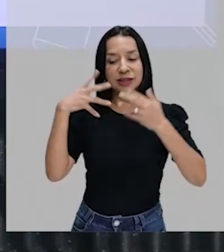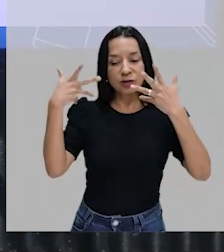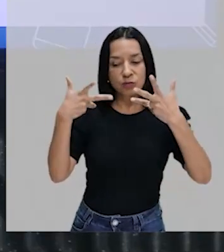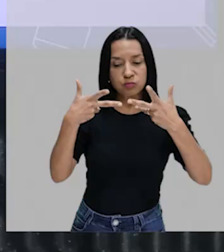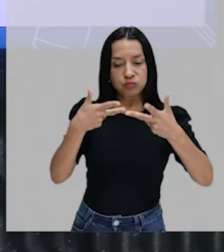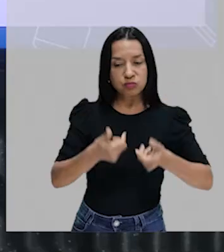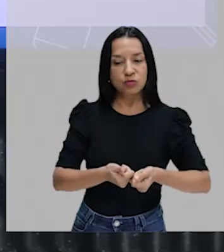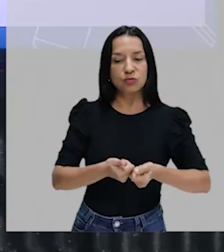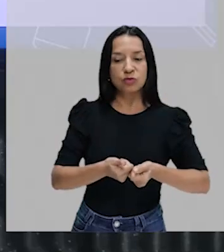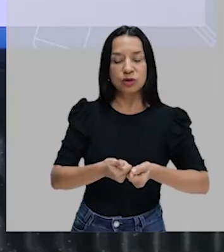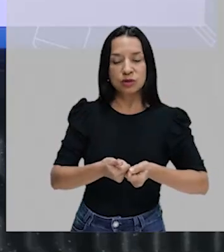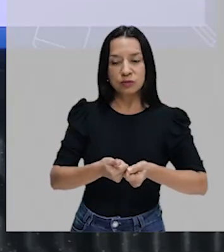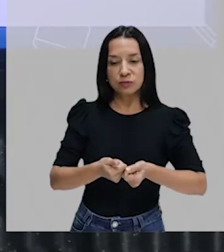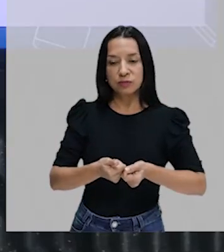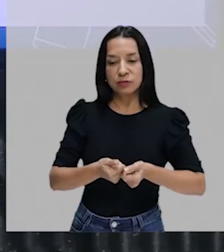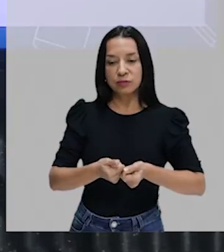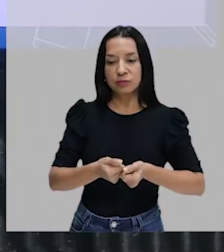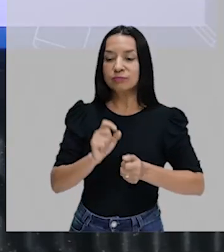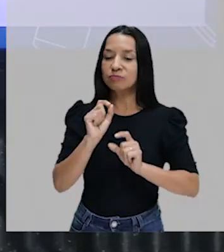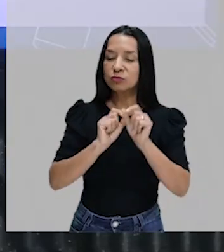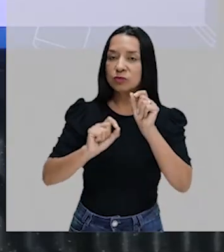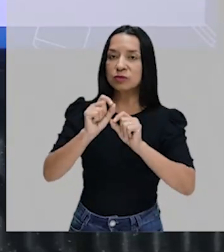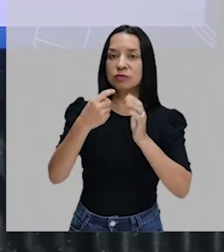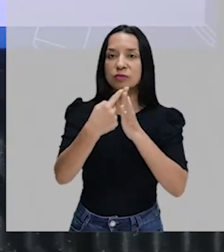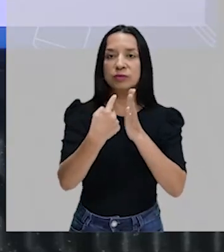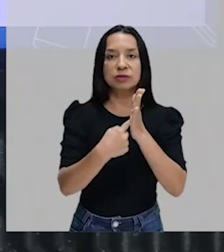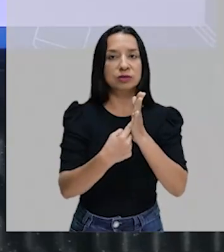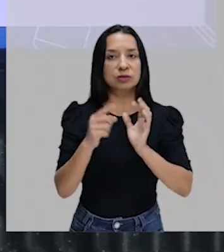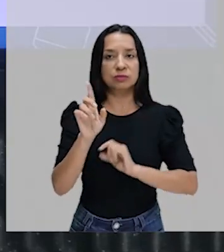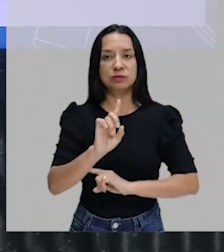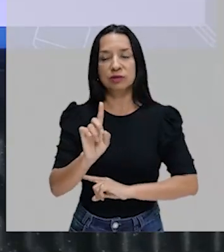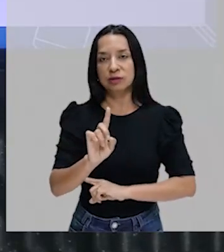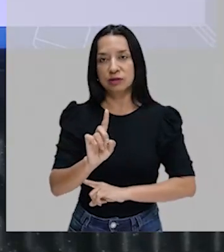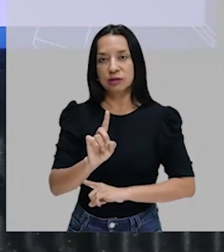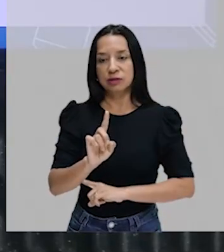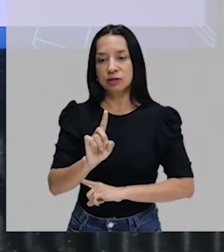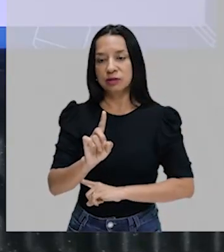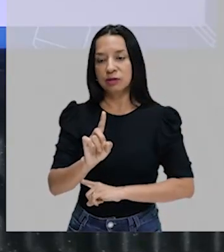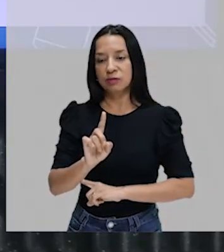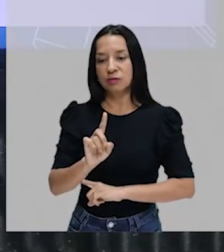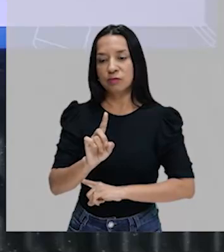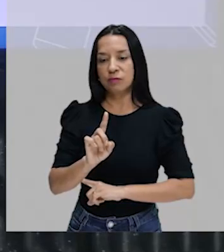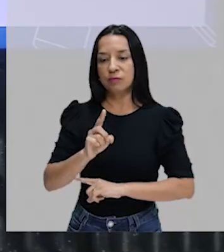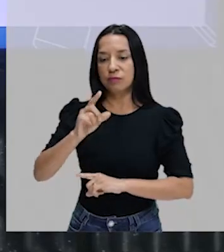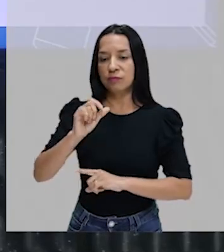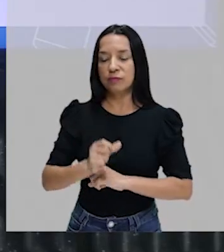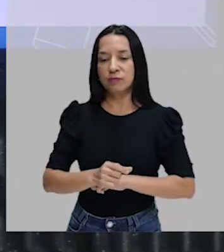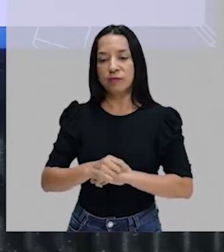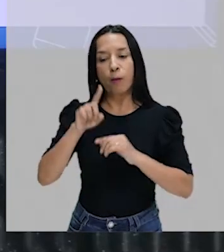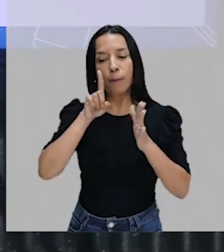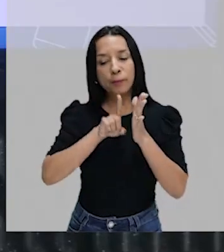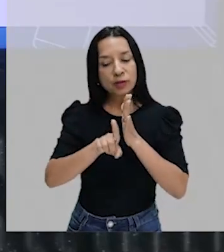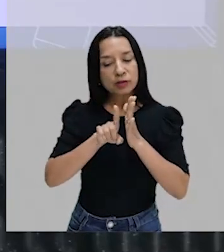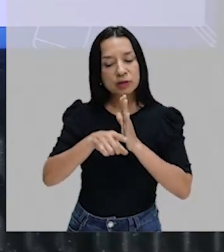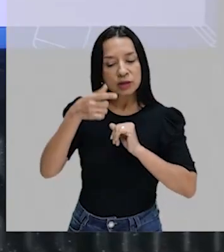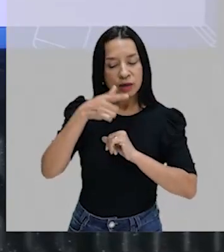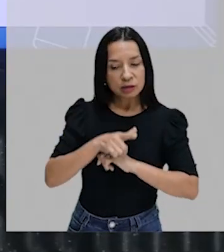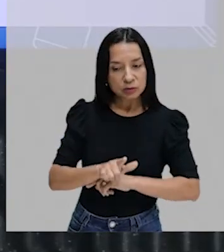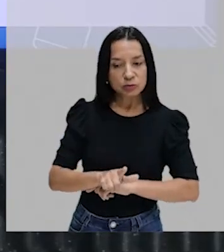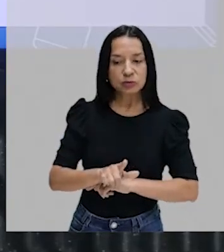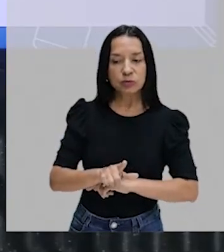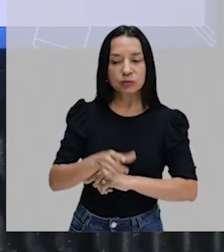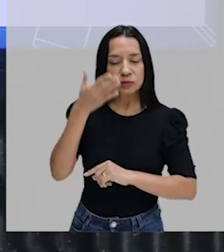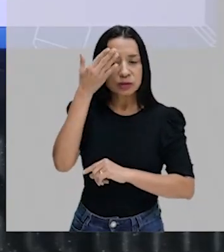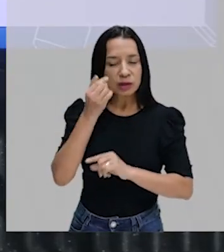qual foi planejado anteriormente. Se não, eles vão reavaliar para saber o que eles podem